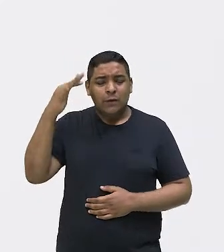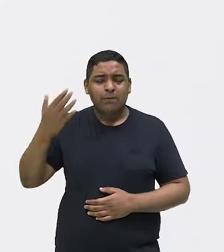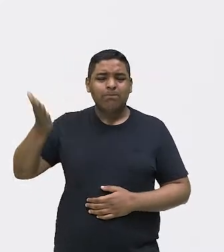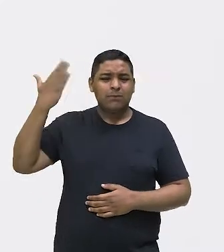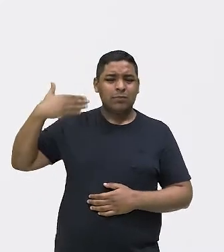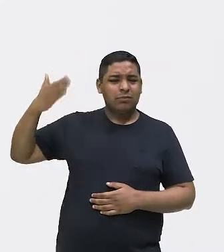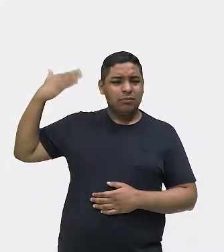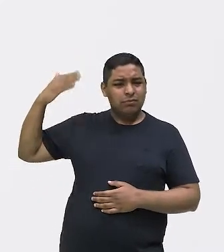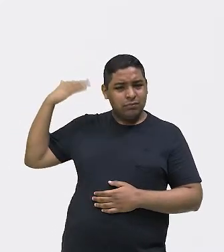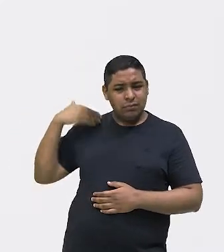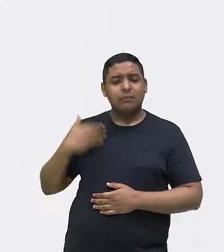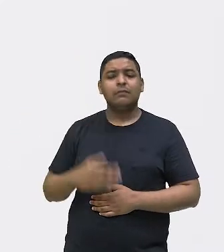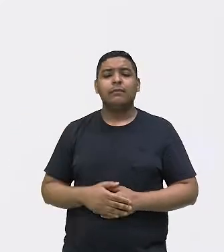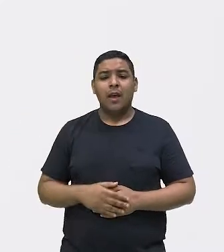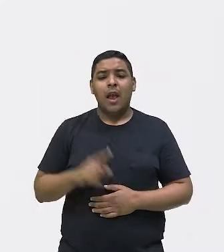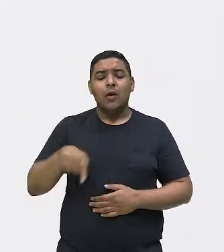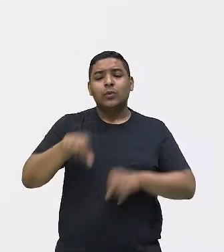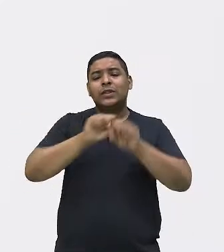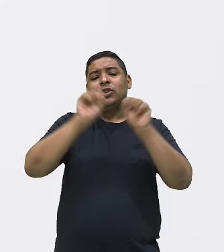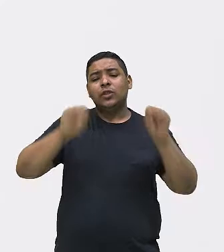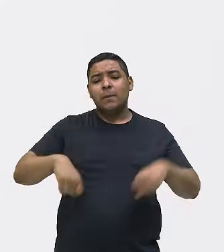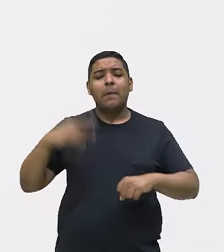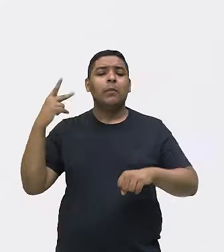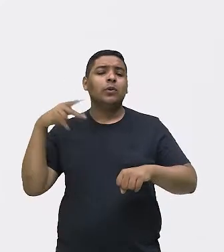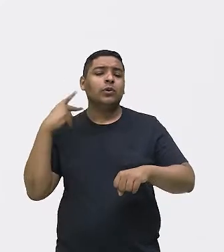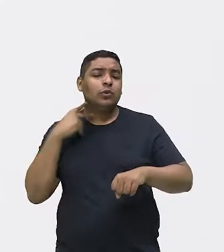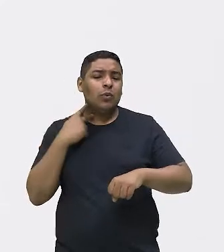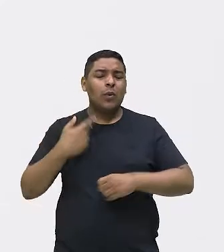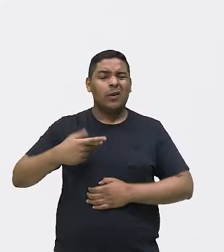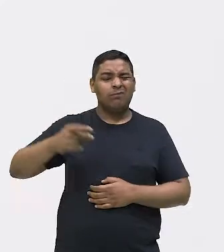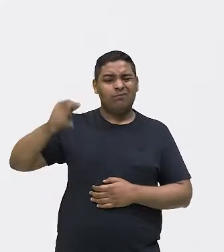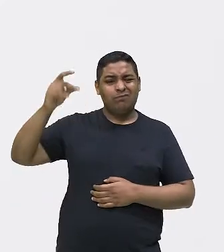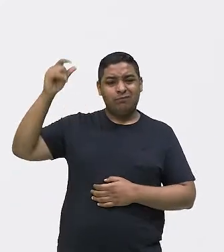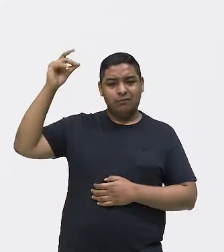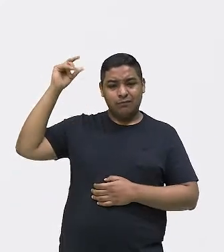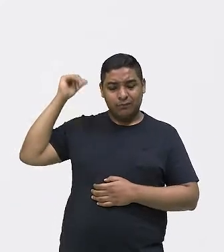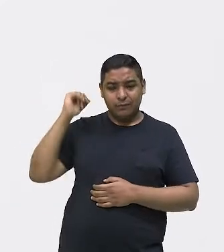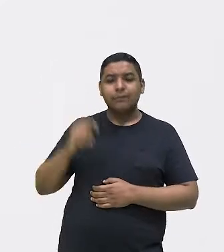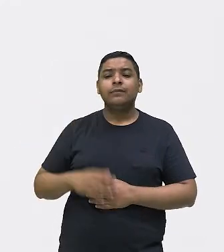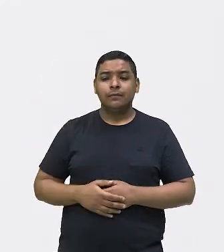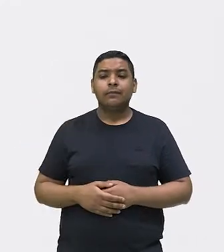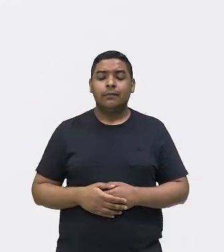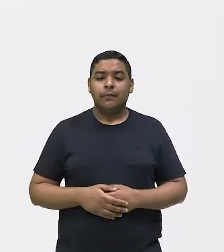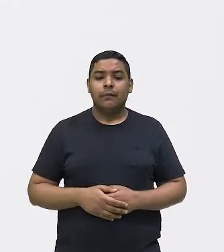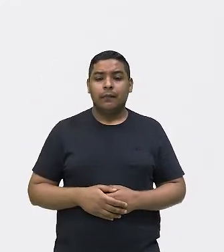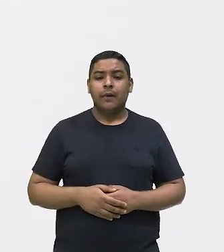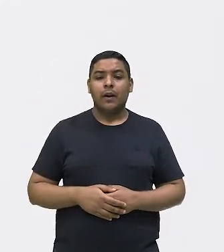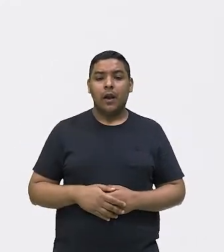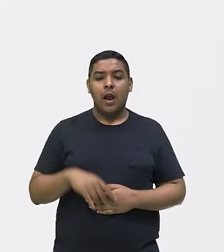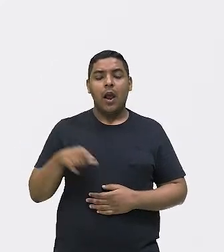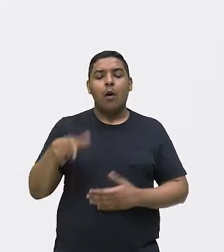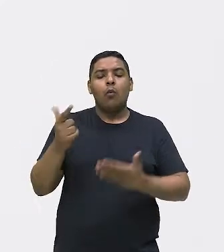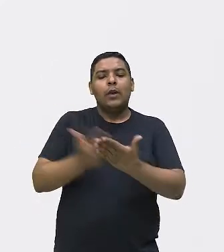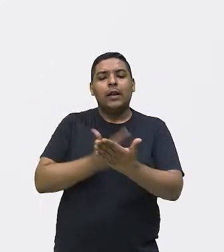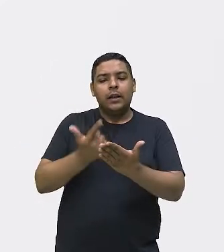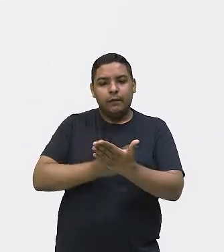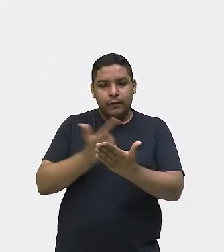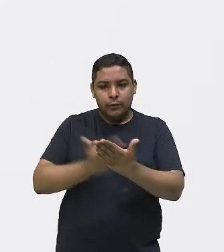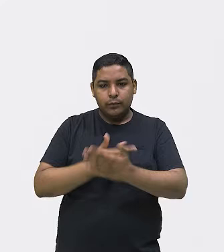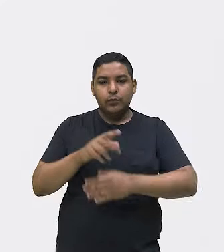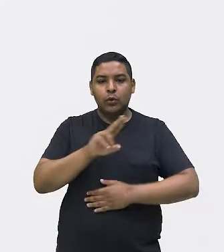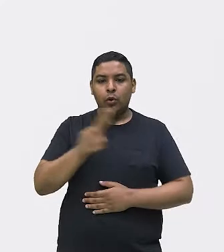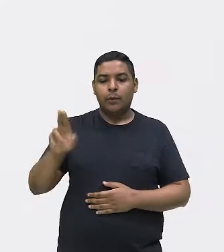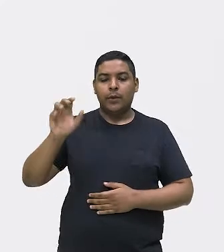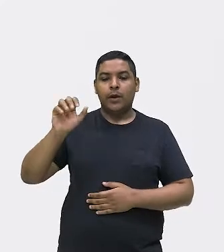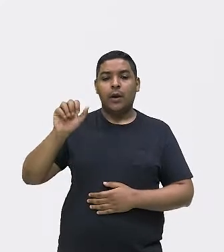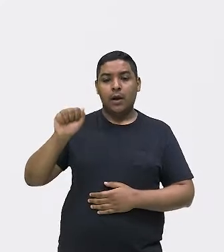ele numa obra que ele escreveu, que é uma obra política, chamada A República, né?